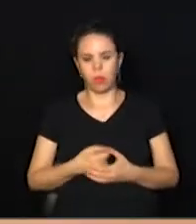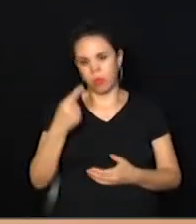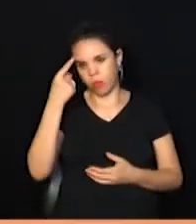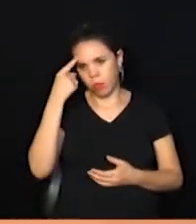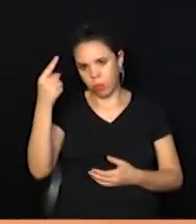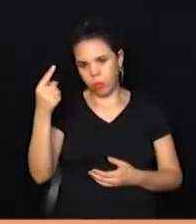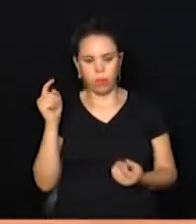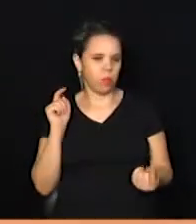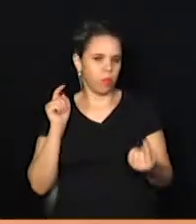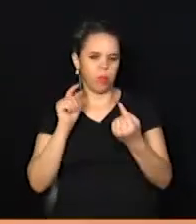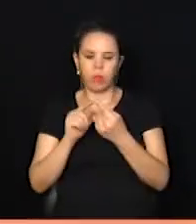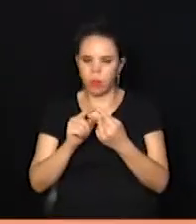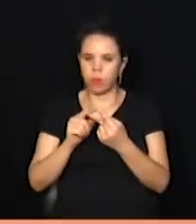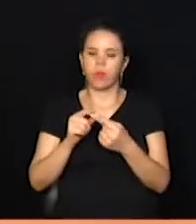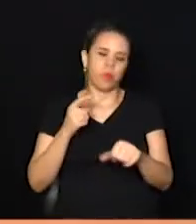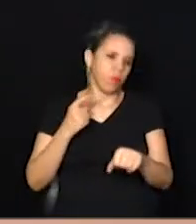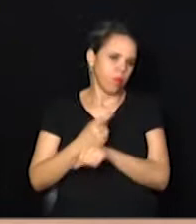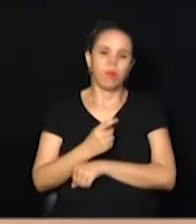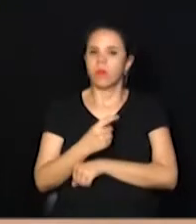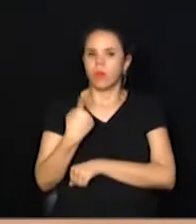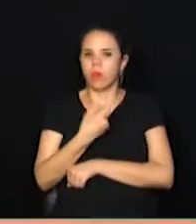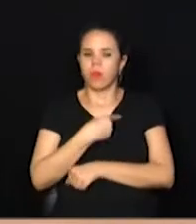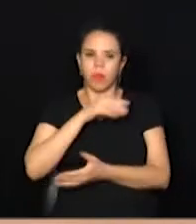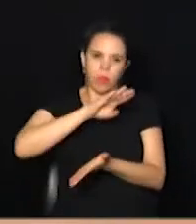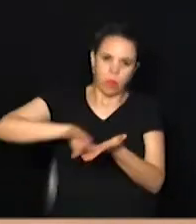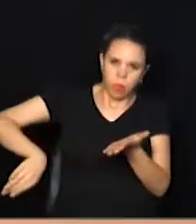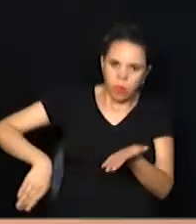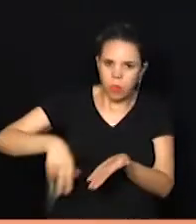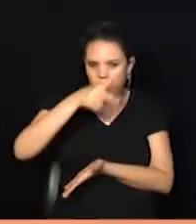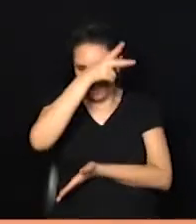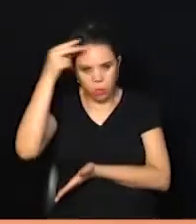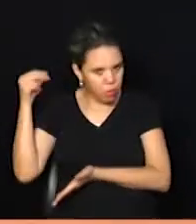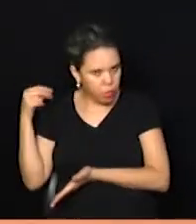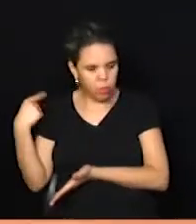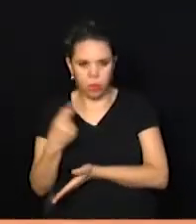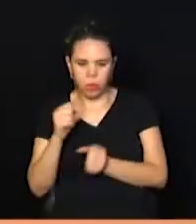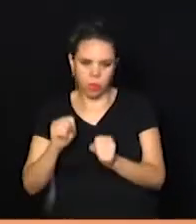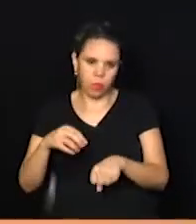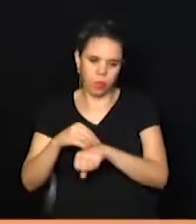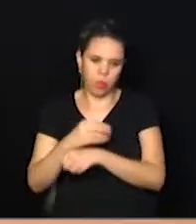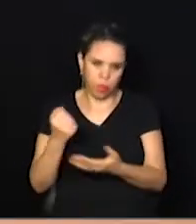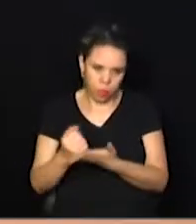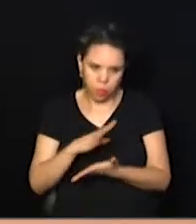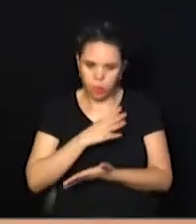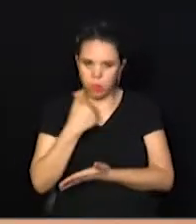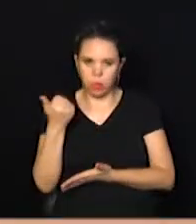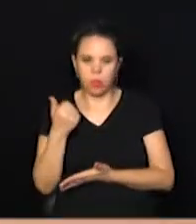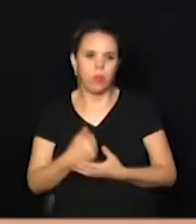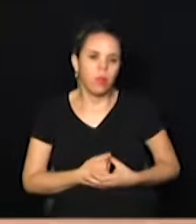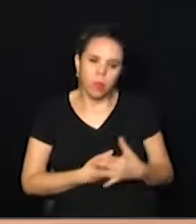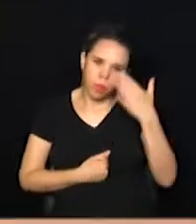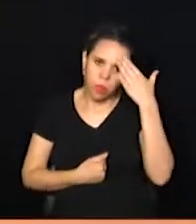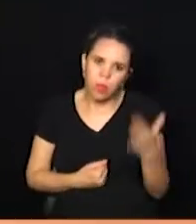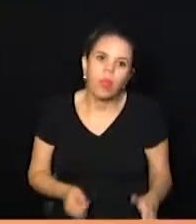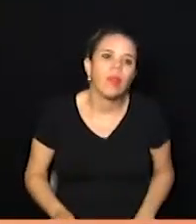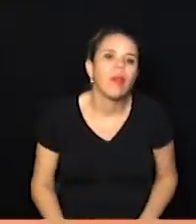o objetivo de descobrir quem nos retirou o prefeito que poderia trazer para essa cidade dias melhores. Muito